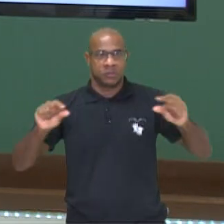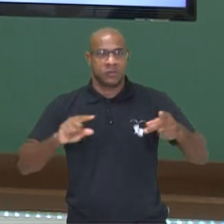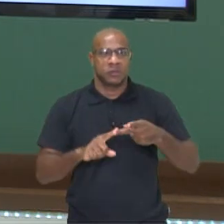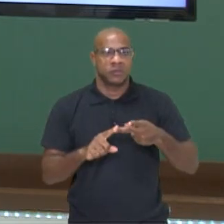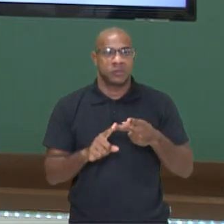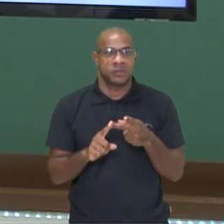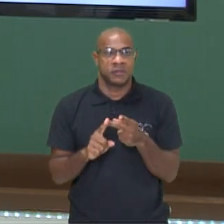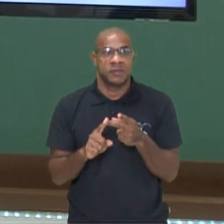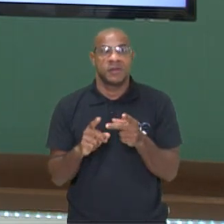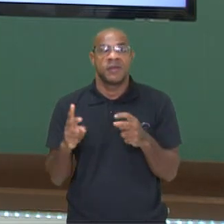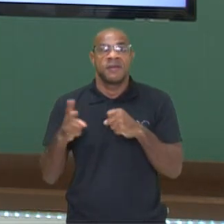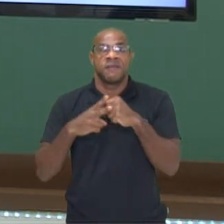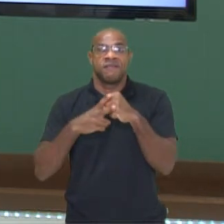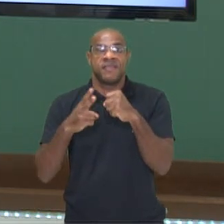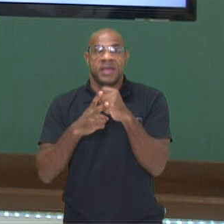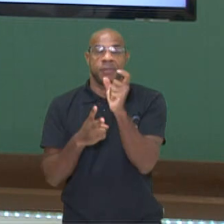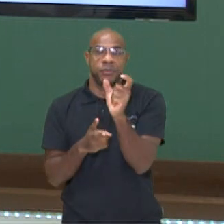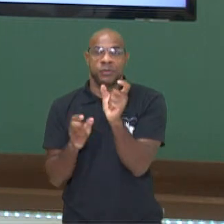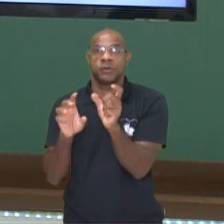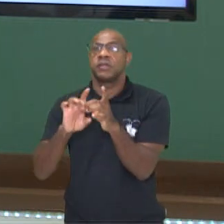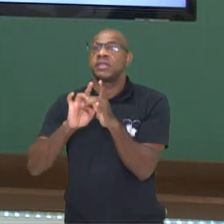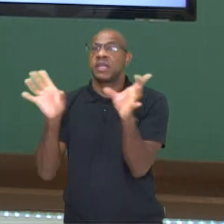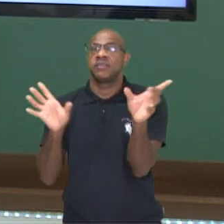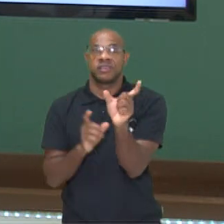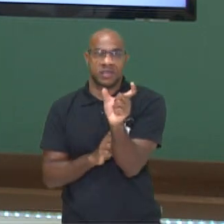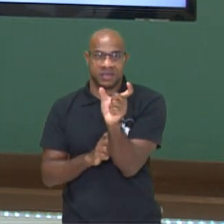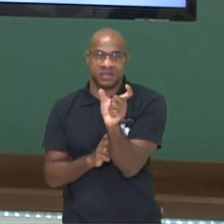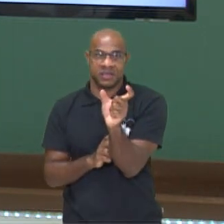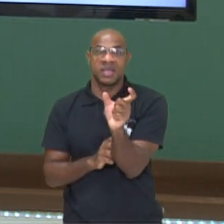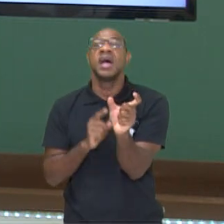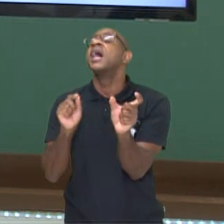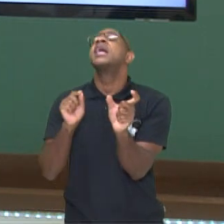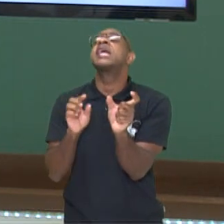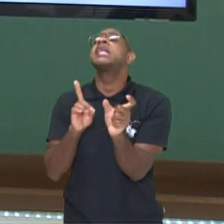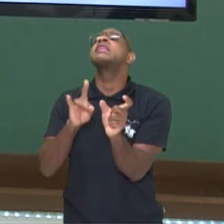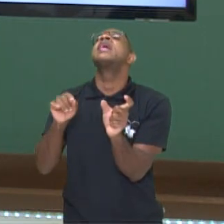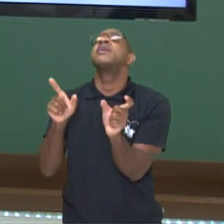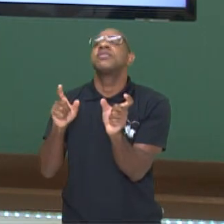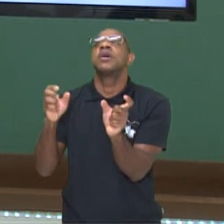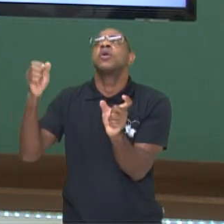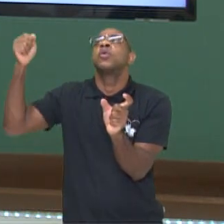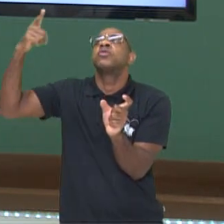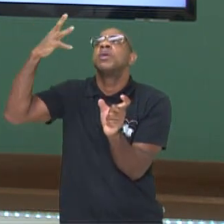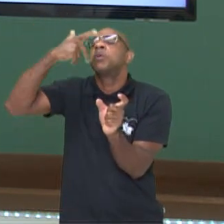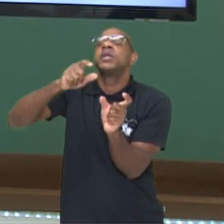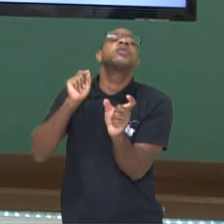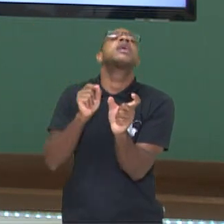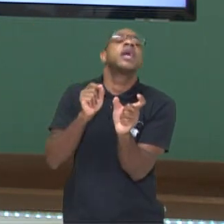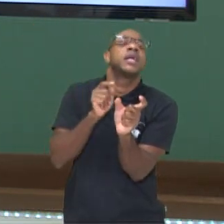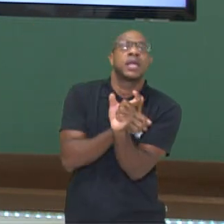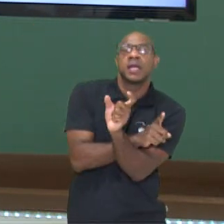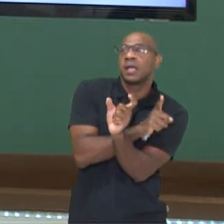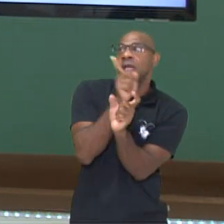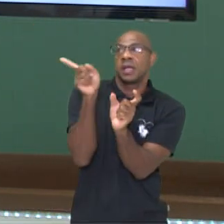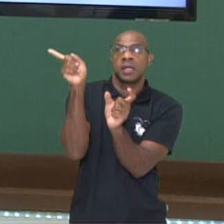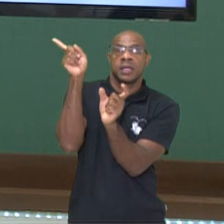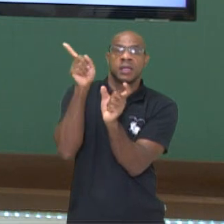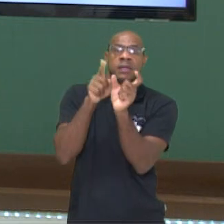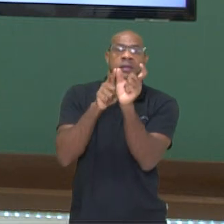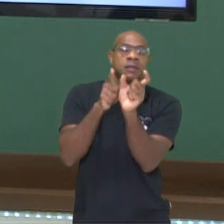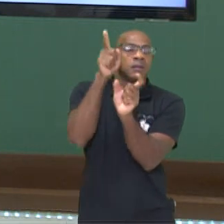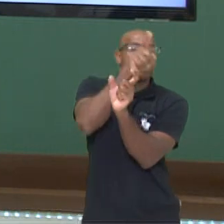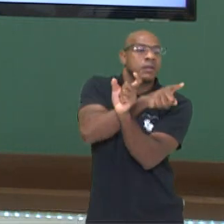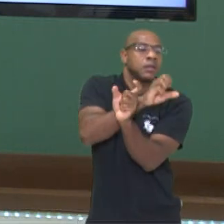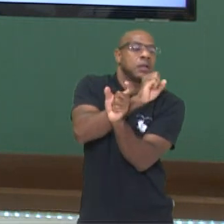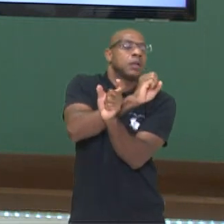Quem deixa o dia lindo, quem deixa o dia perfeito? O sol, o nosso sujeito da oração. Tudo que restou, tudo que sobrou, nós